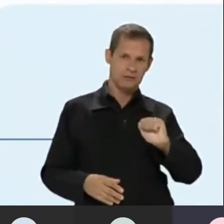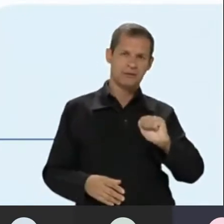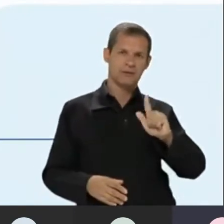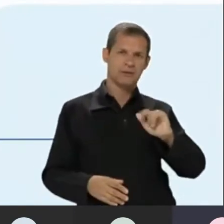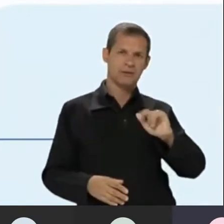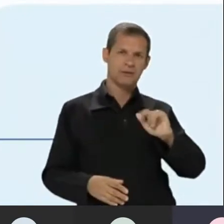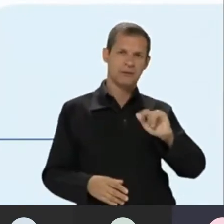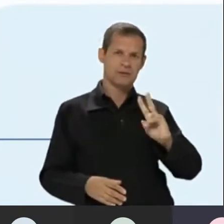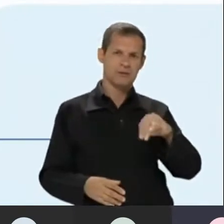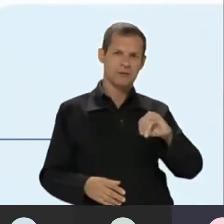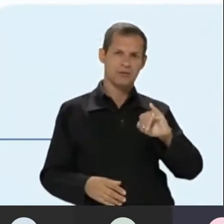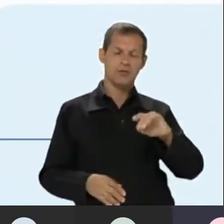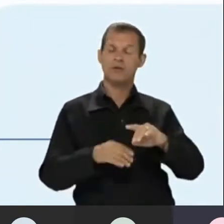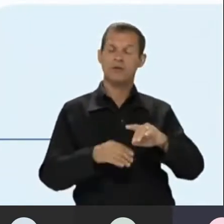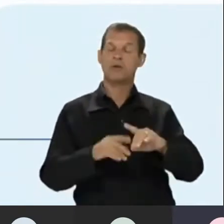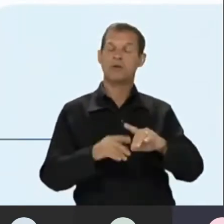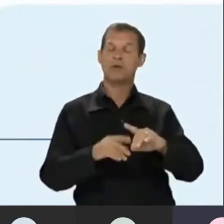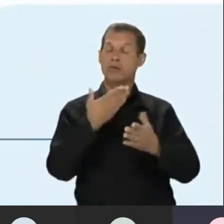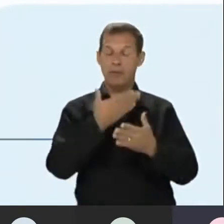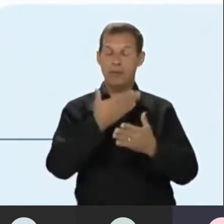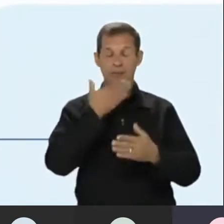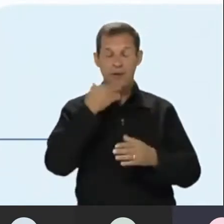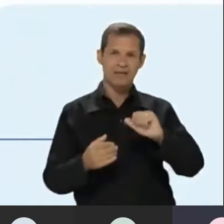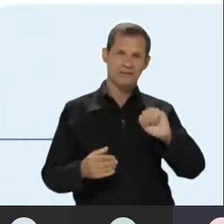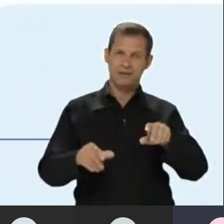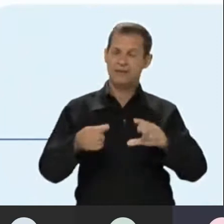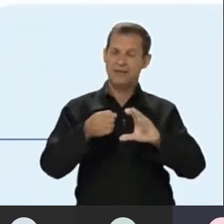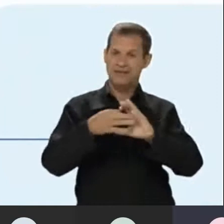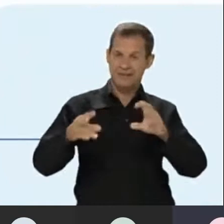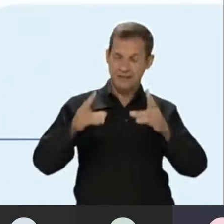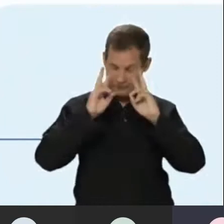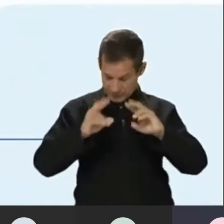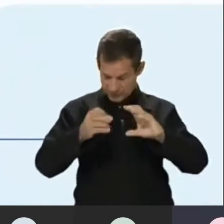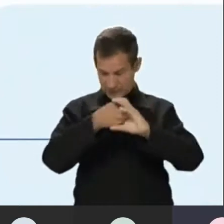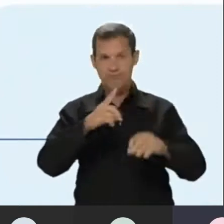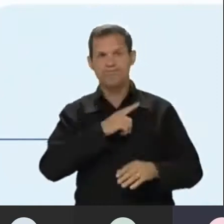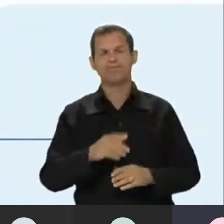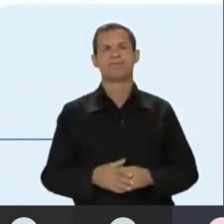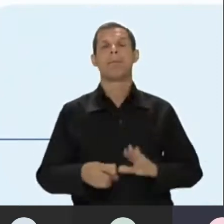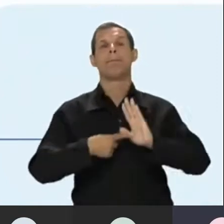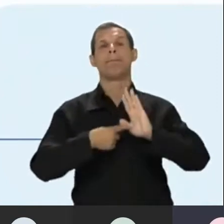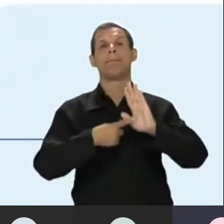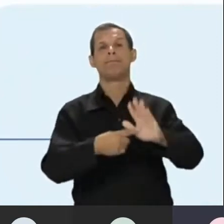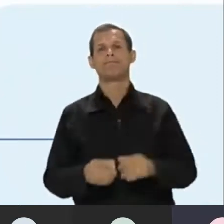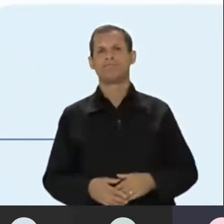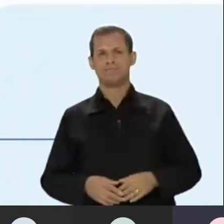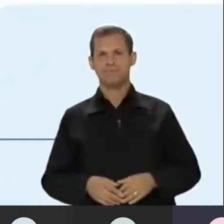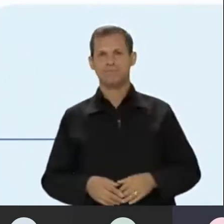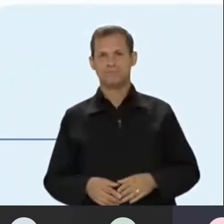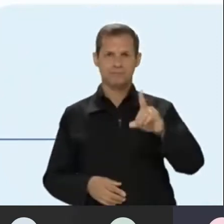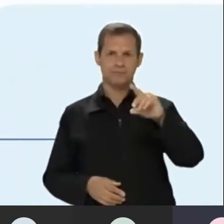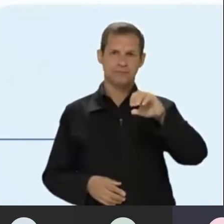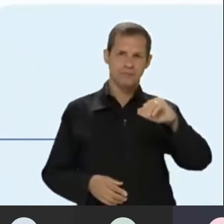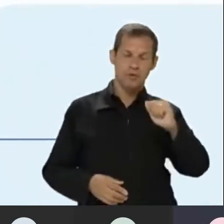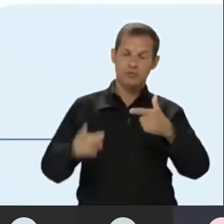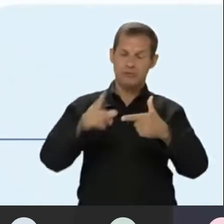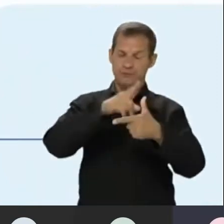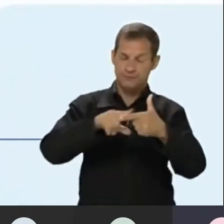a pouco a gente vai ver um pouco a carta de Givone e você vai ver que ela tem essa cara, tá? Ela tem essas características que mostram essas zonas que